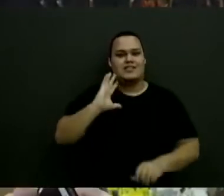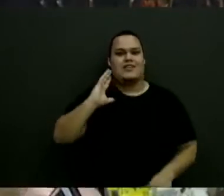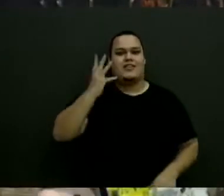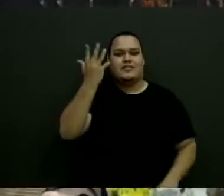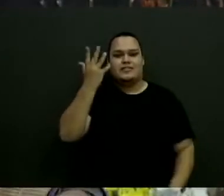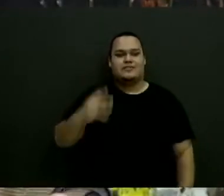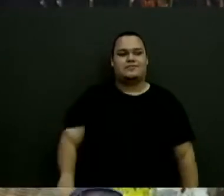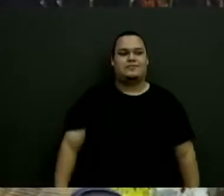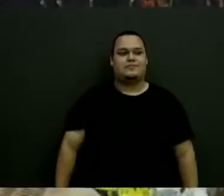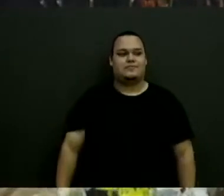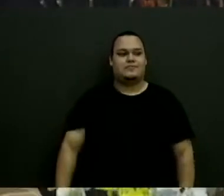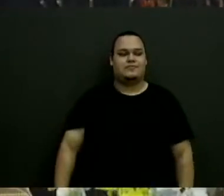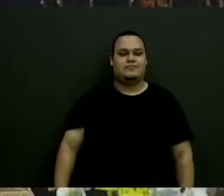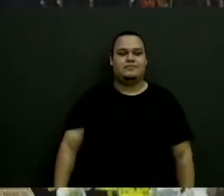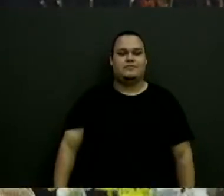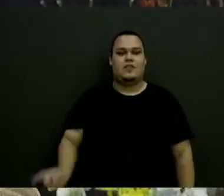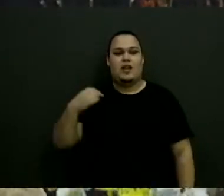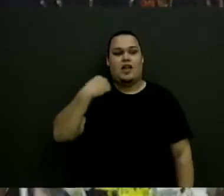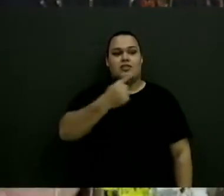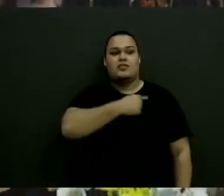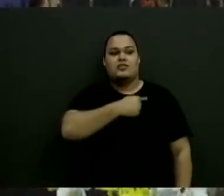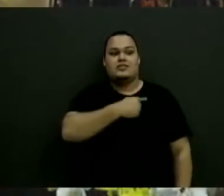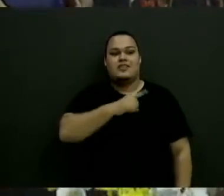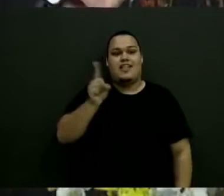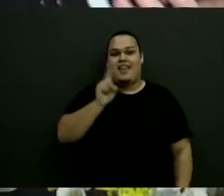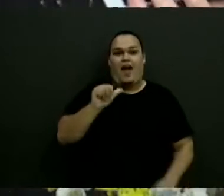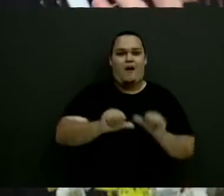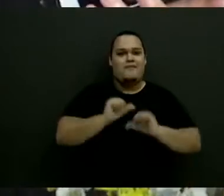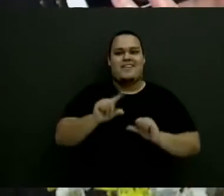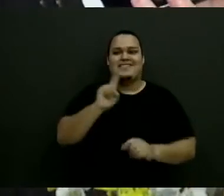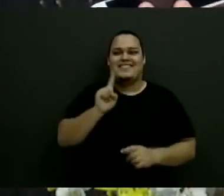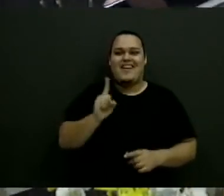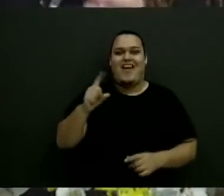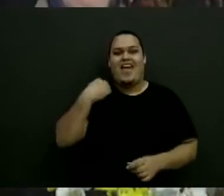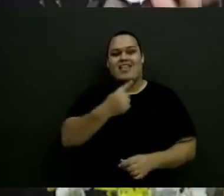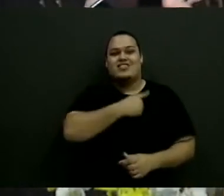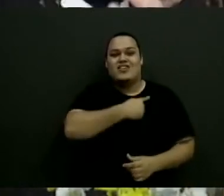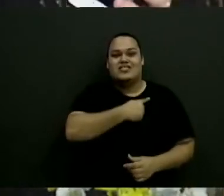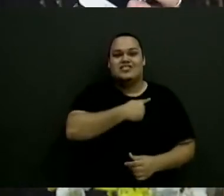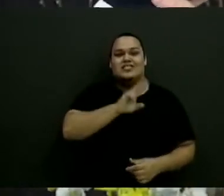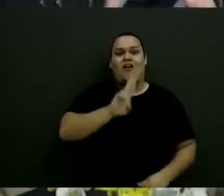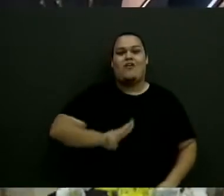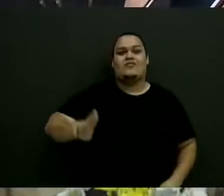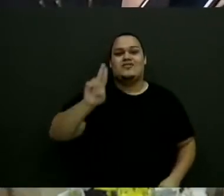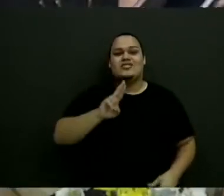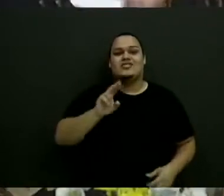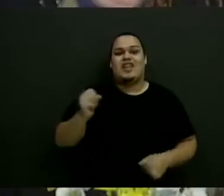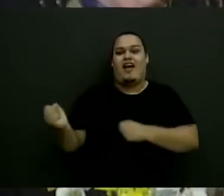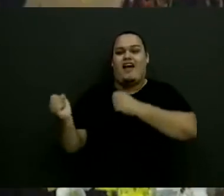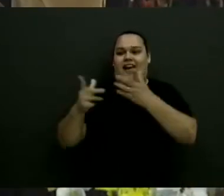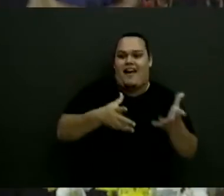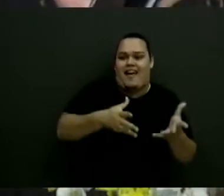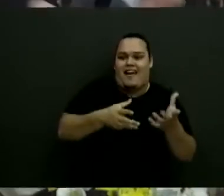só? Não, vai ser uma virada só. Almas. Lançar rede, né? Pô, desculpa aí. Eu pensei que eu estava no culto da igreja.